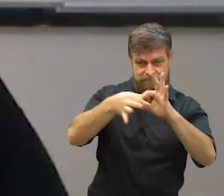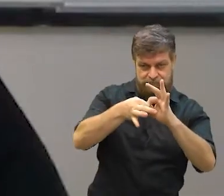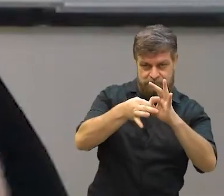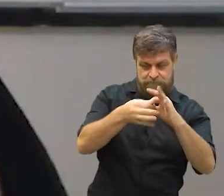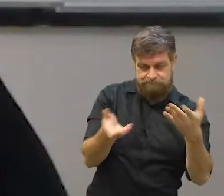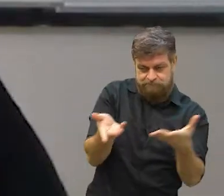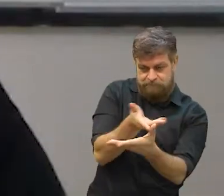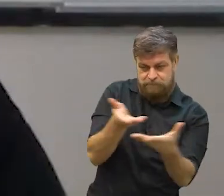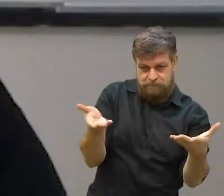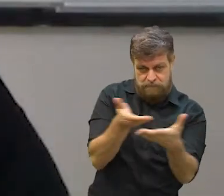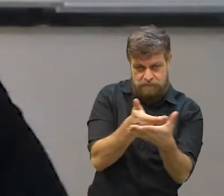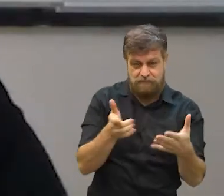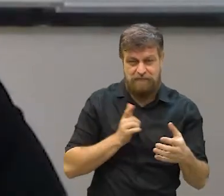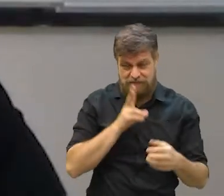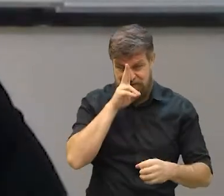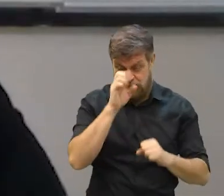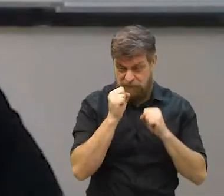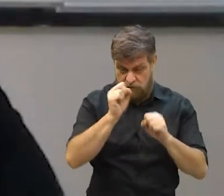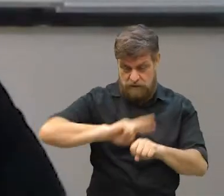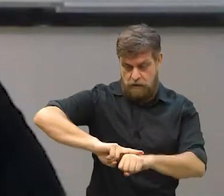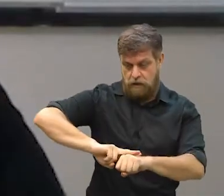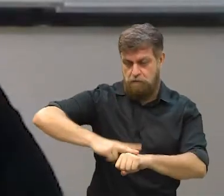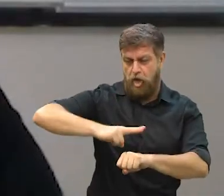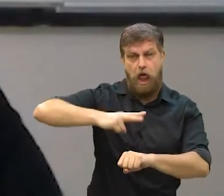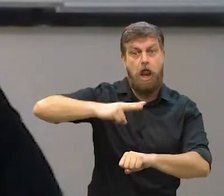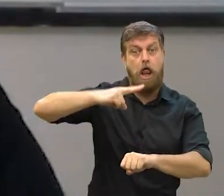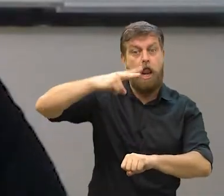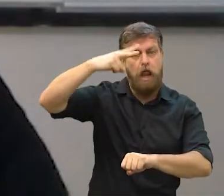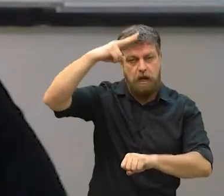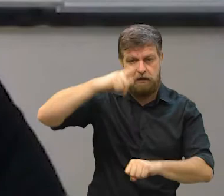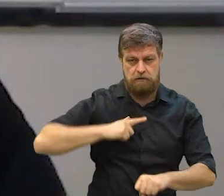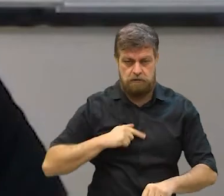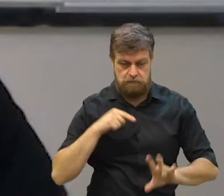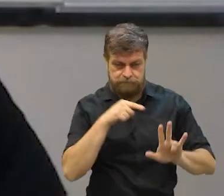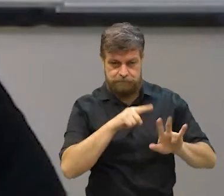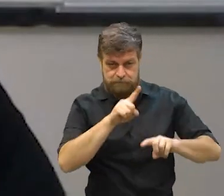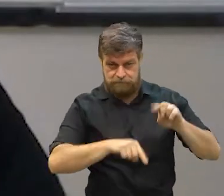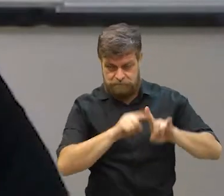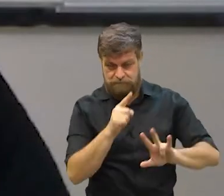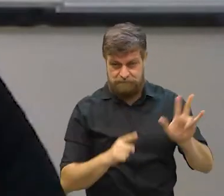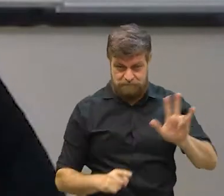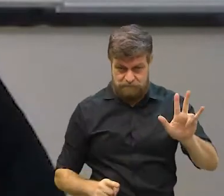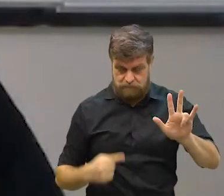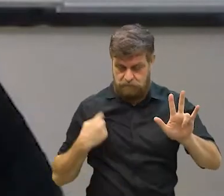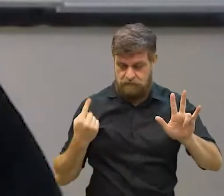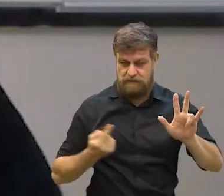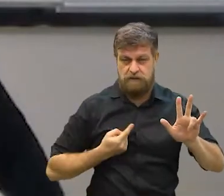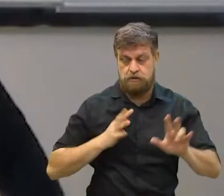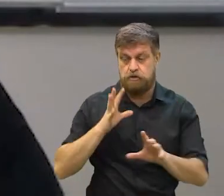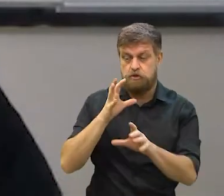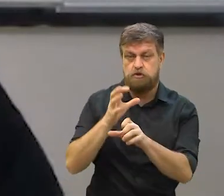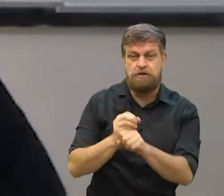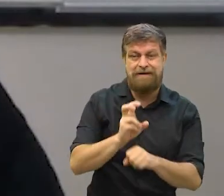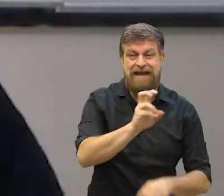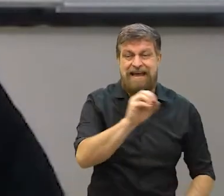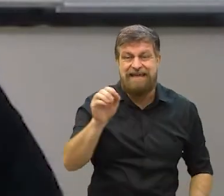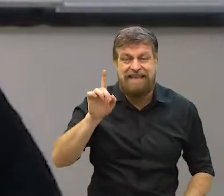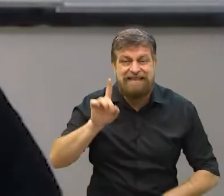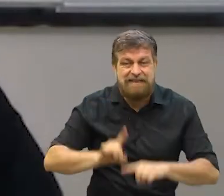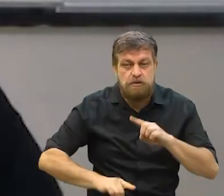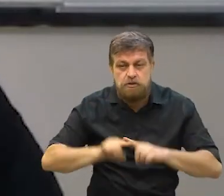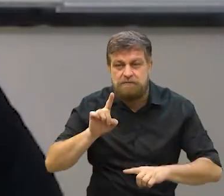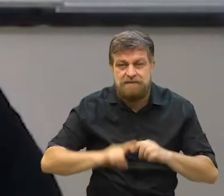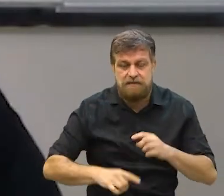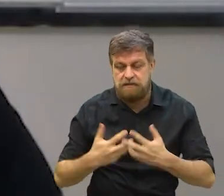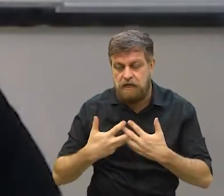substâncias, que no mínimo potencializam a ação dos canabinoides, nós falamos em mais de 500